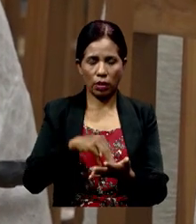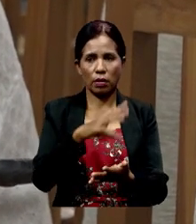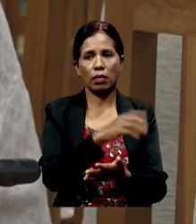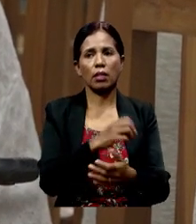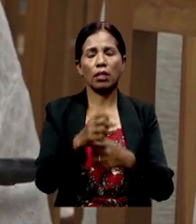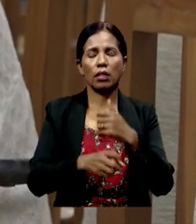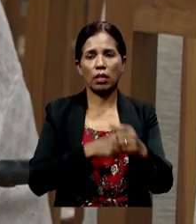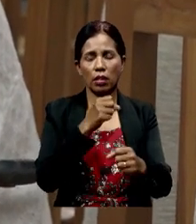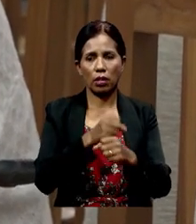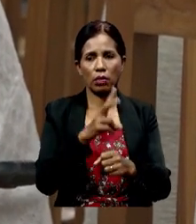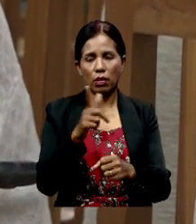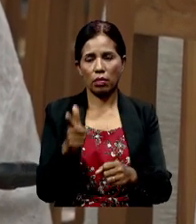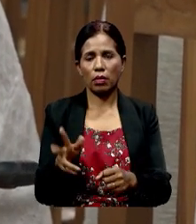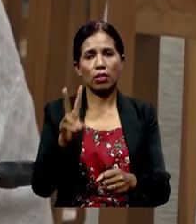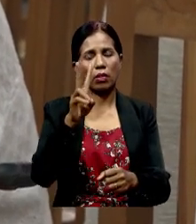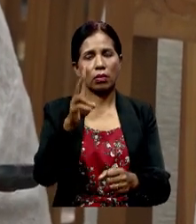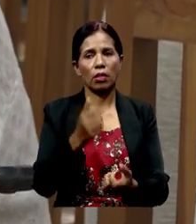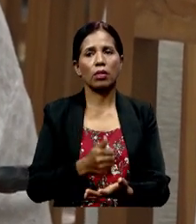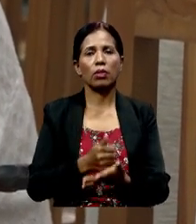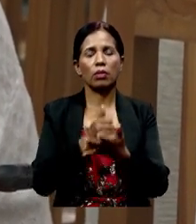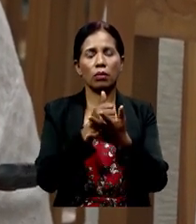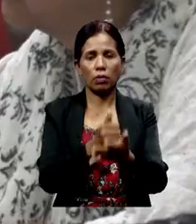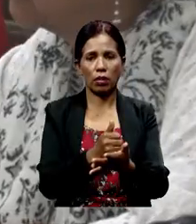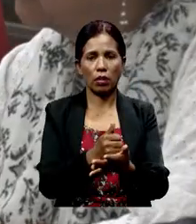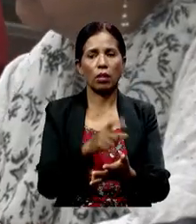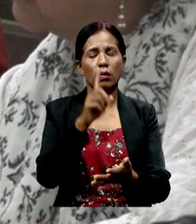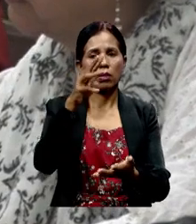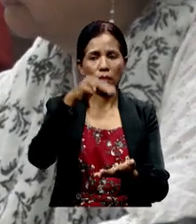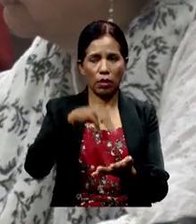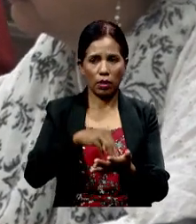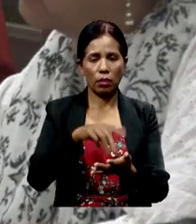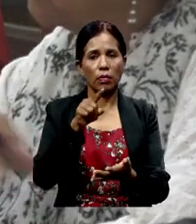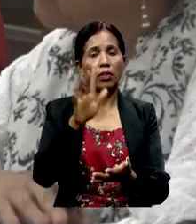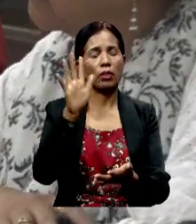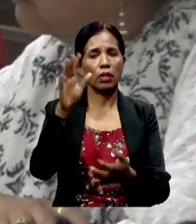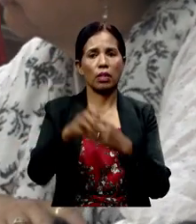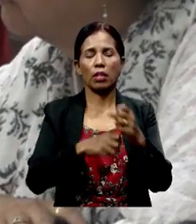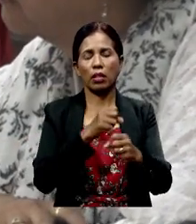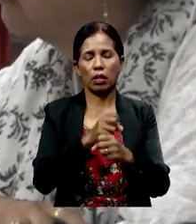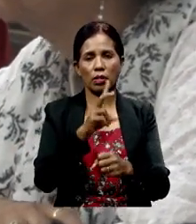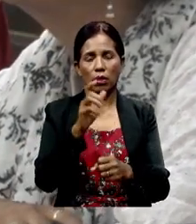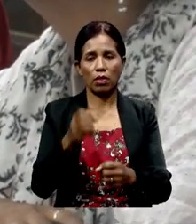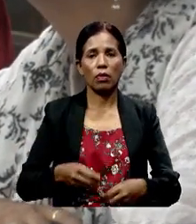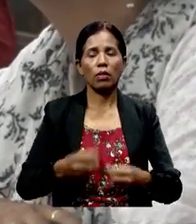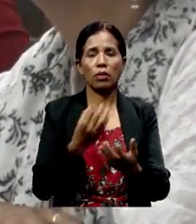Nulo Recin Rua apoia Tocon Ida Ponto Lima, do e a Tina Rio Ruaro Nulo Recin Tolu oferece